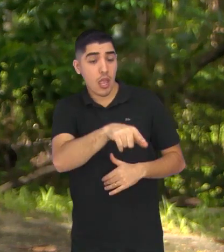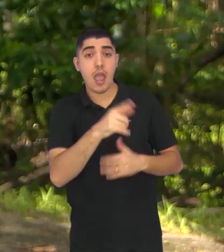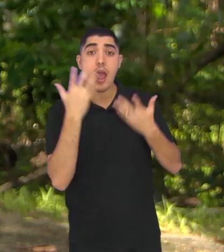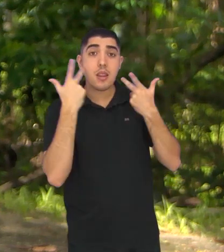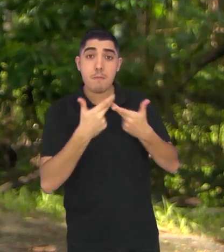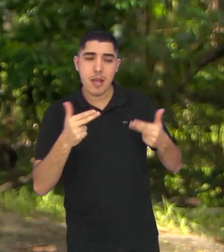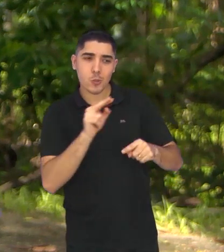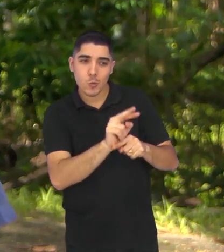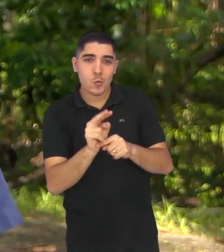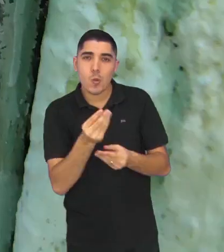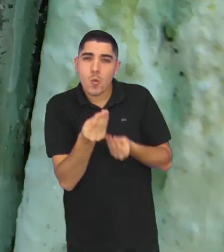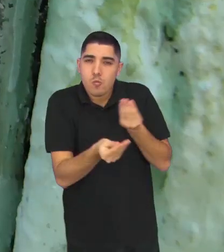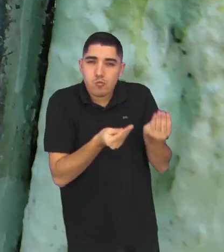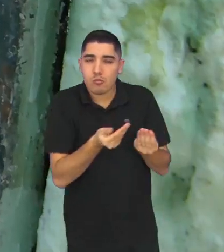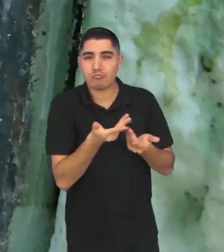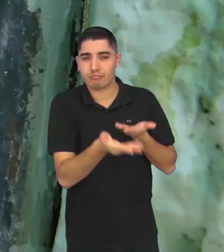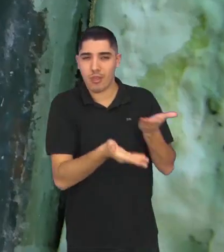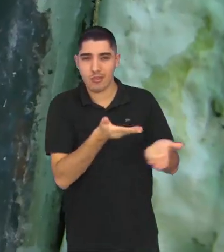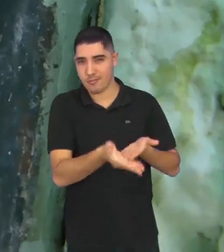e quarentena.